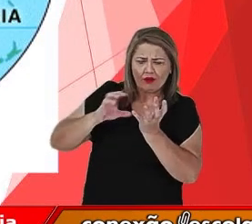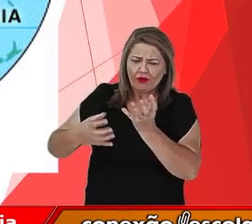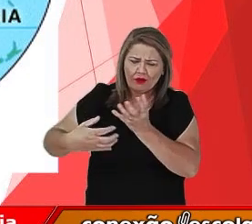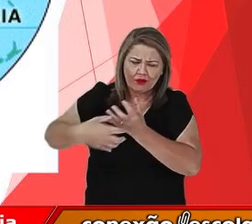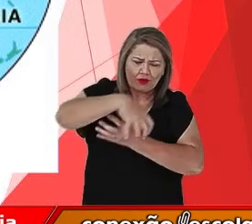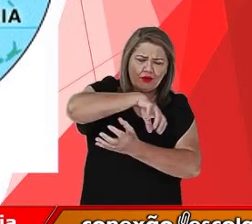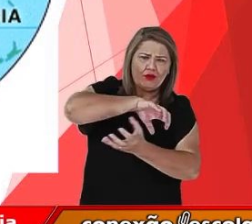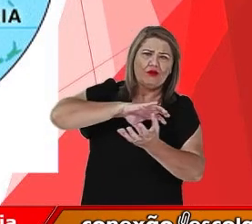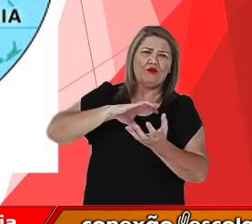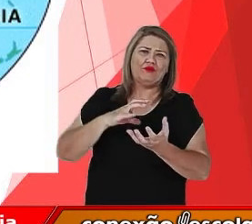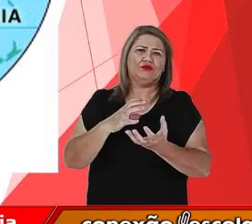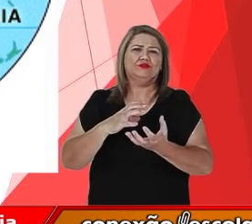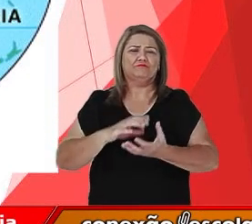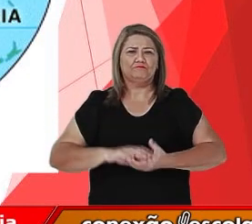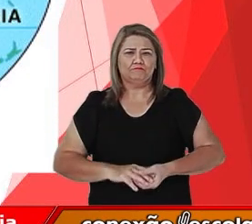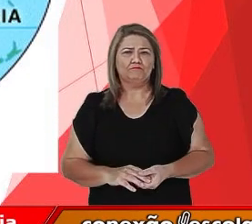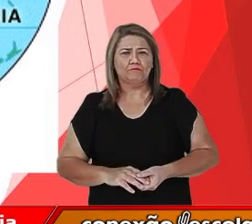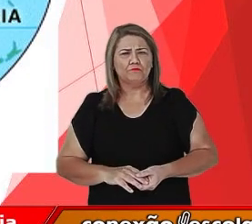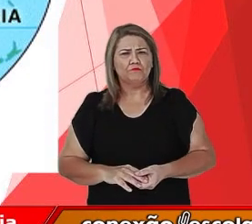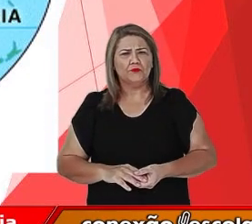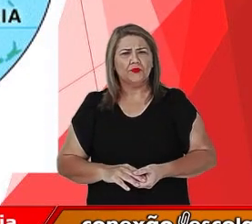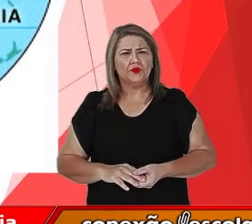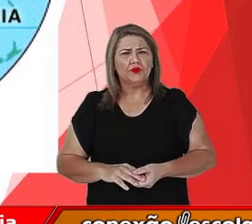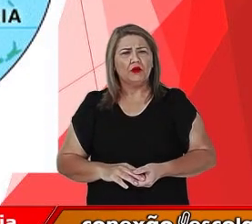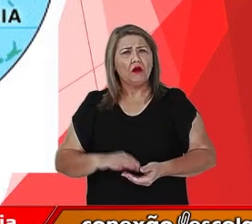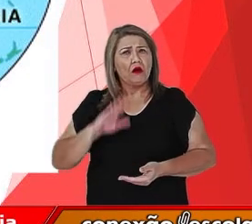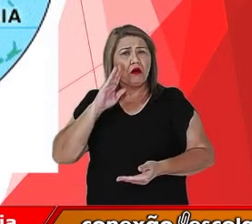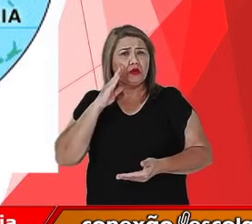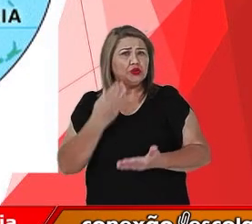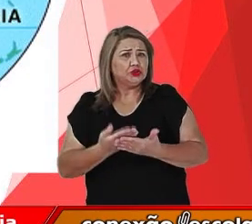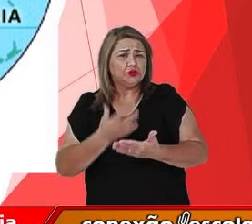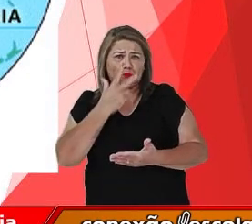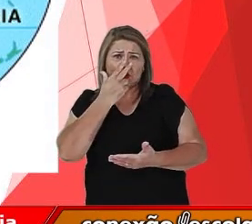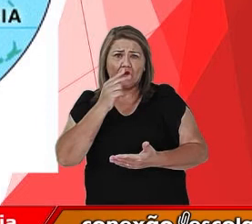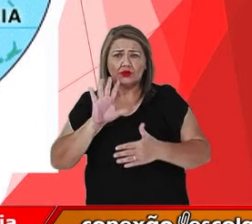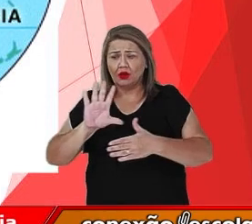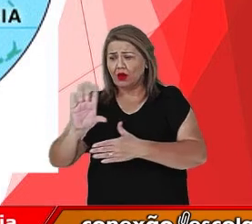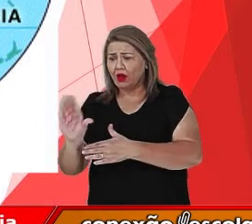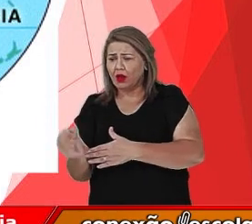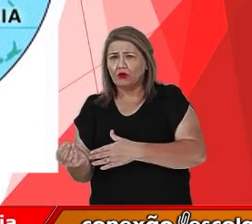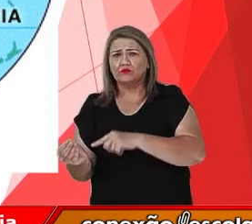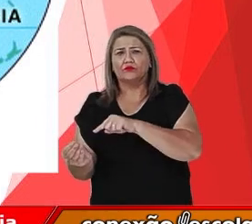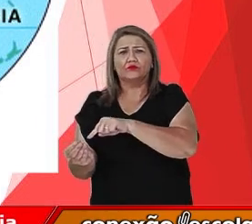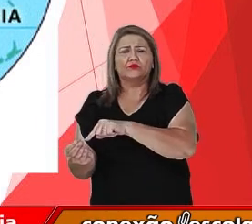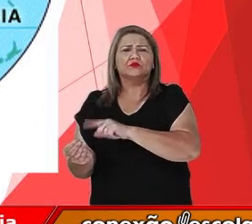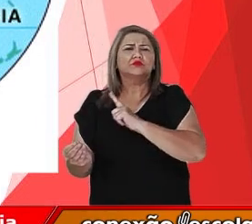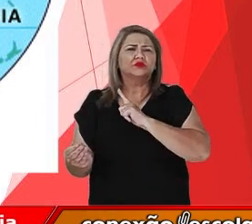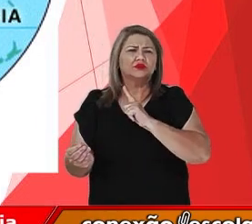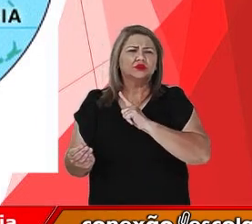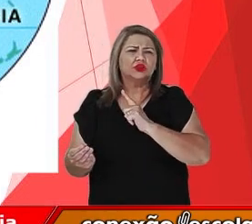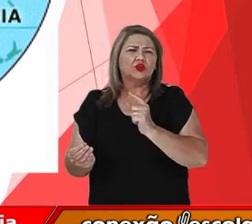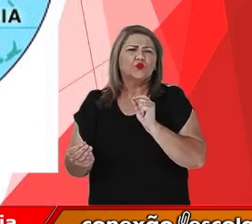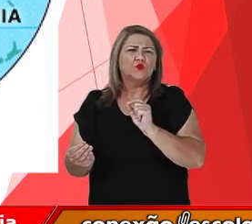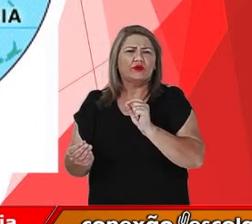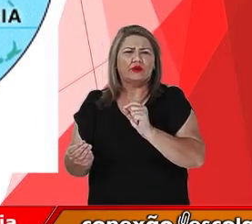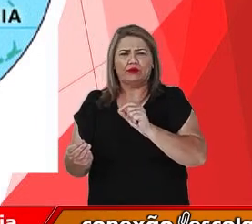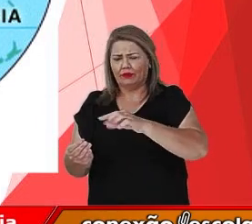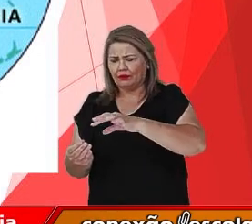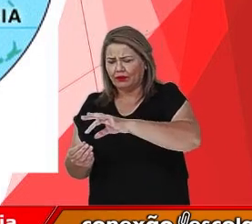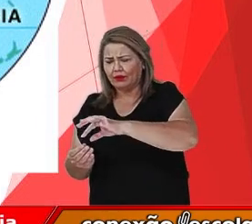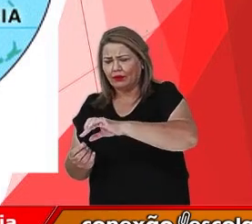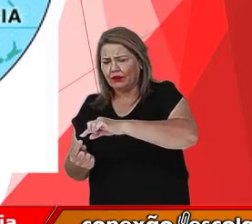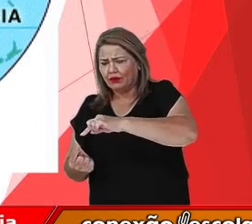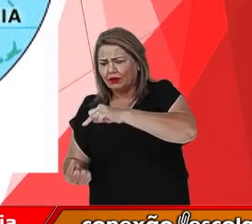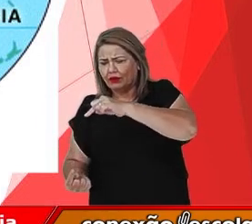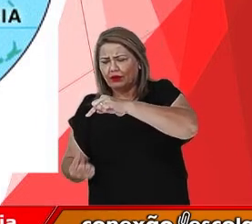porções do nosso globo. Acredita-se aqui que na África exista um istmo que faz a ligação do